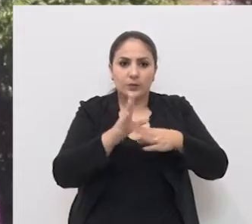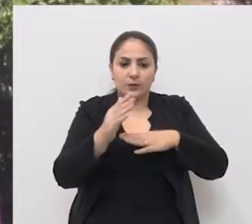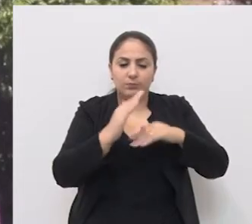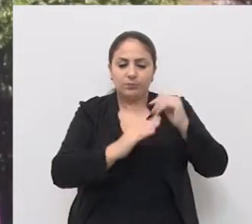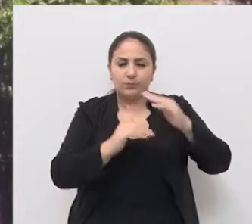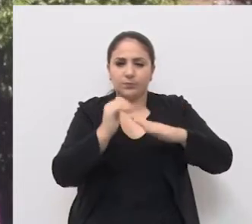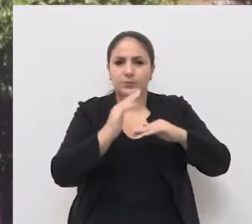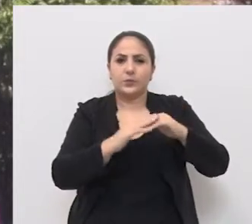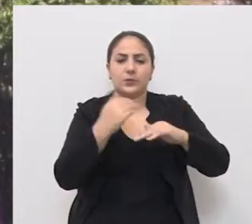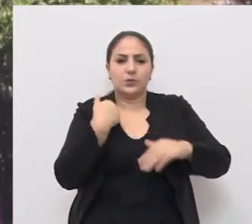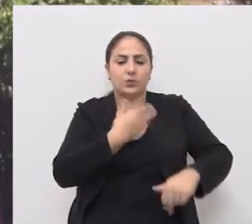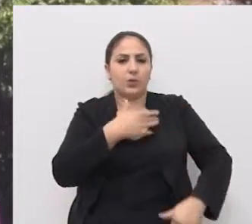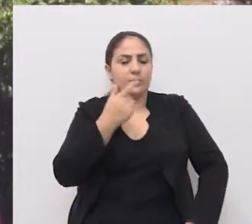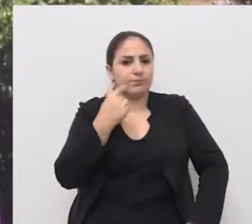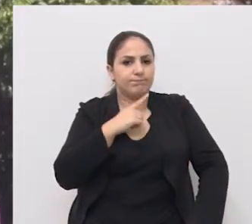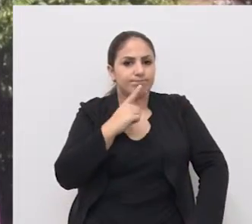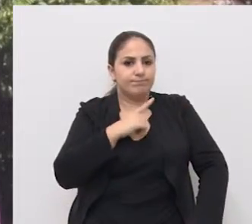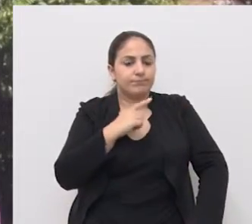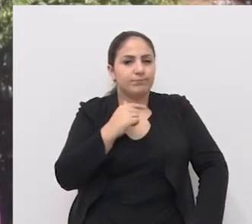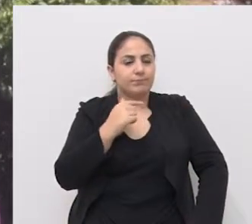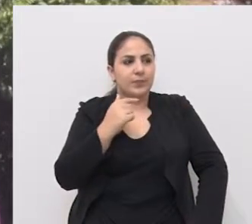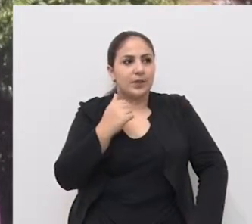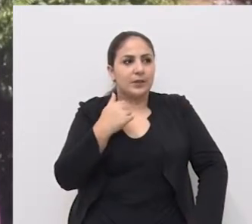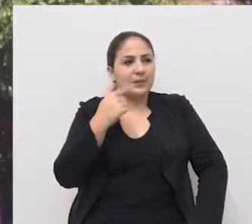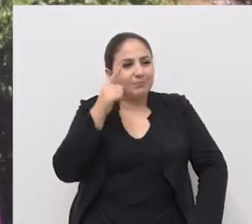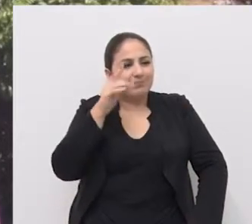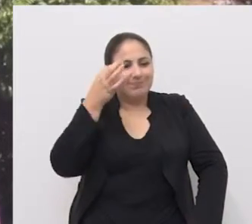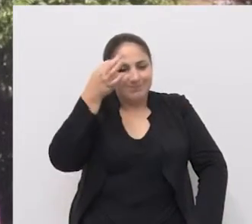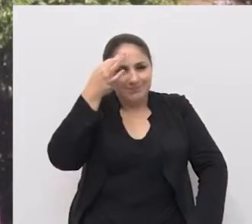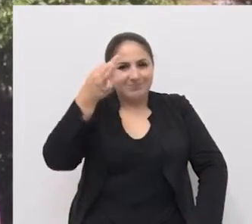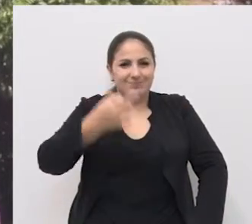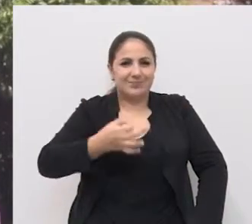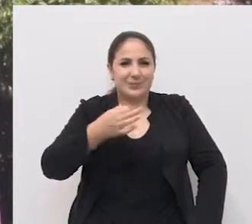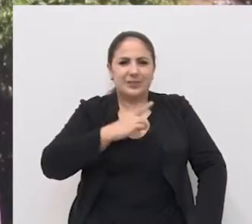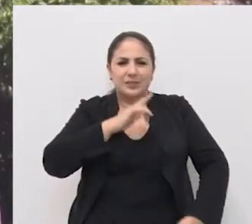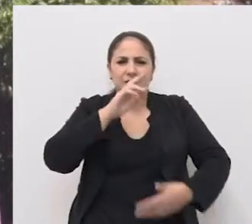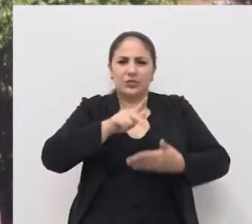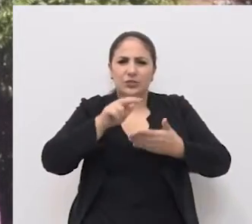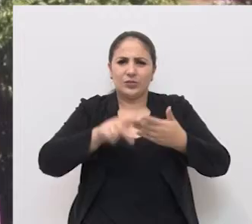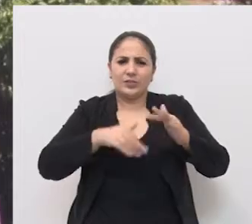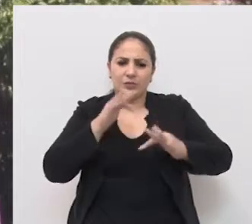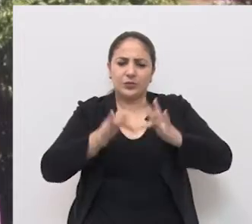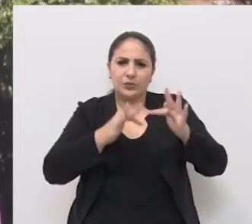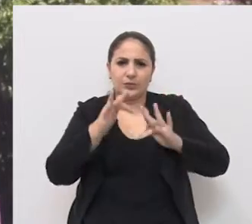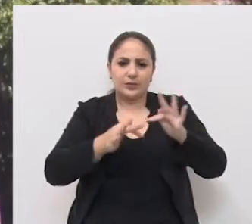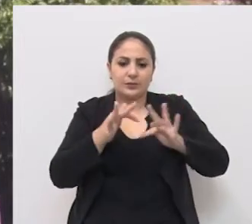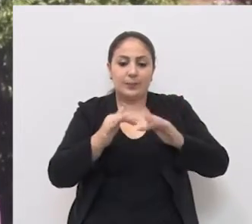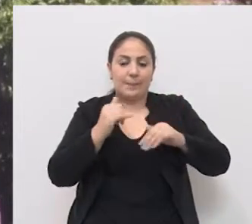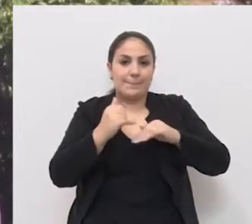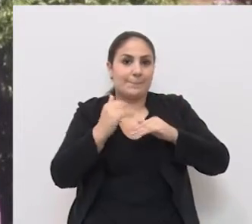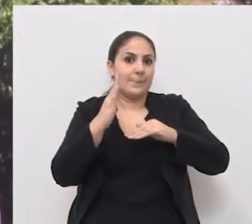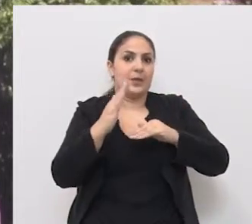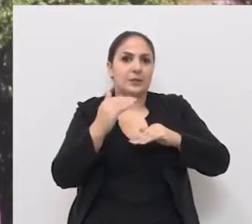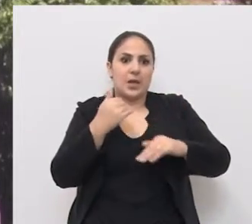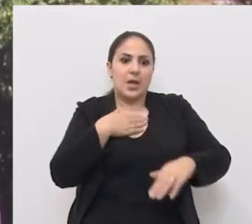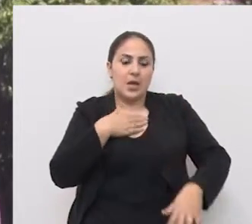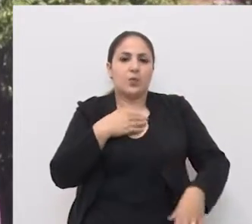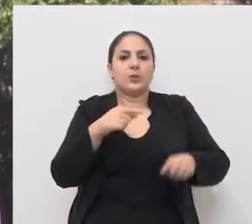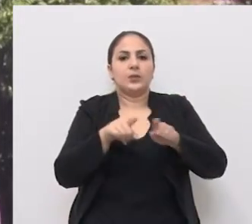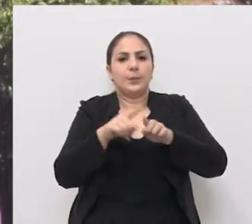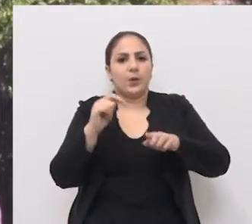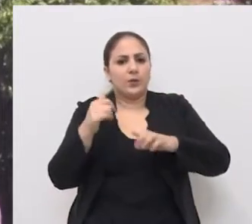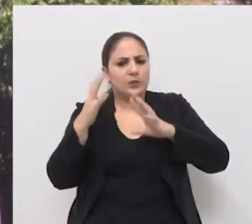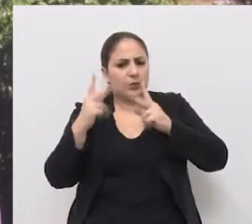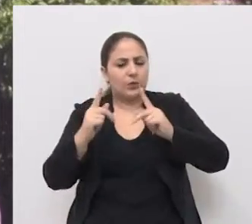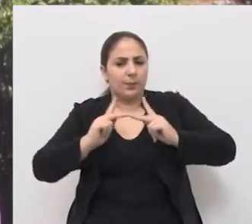que tem, imagino eu, né, e nós queremos justamente ter essa certeza, tem diversas funções, mas